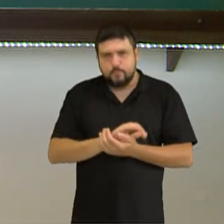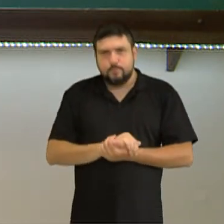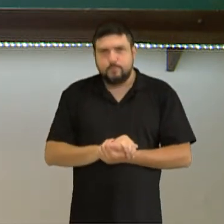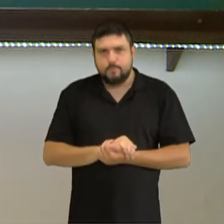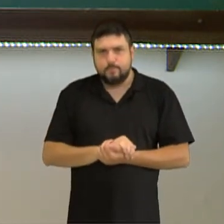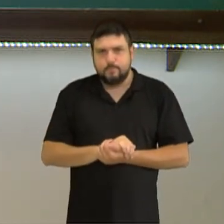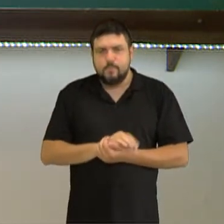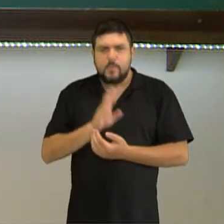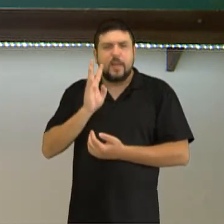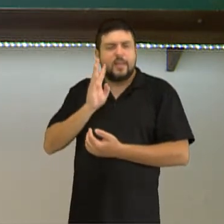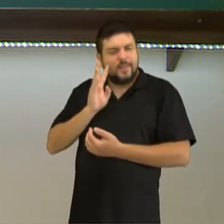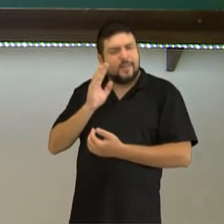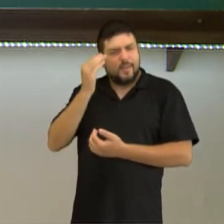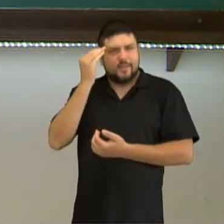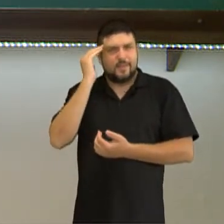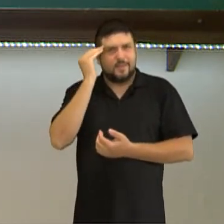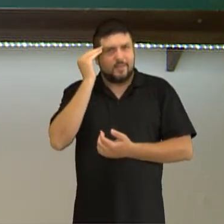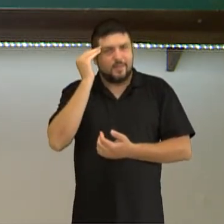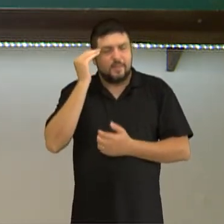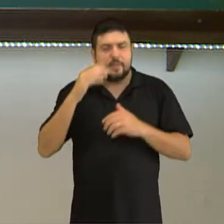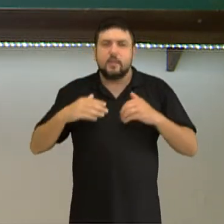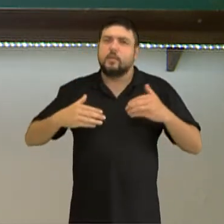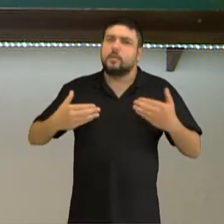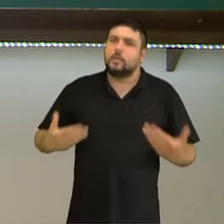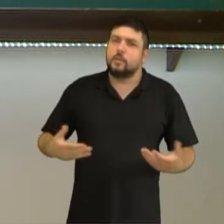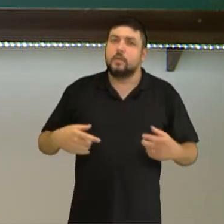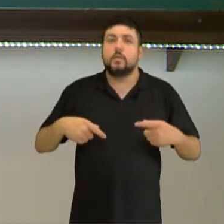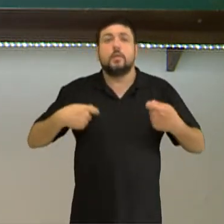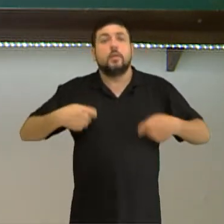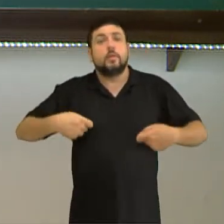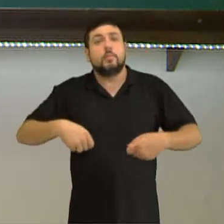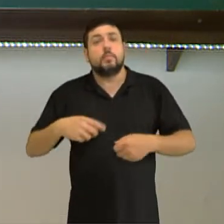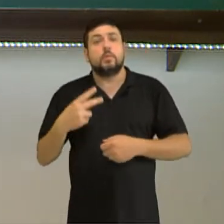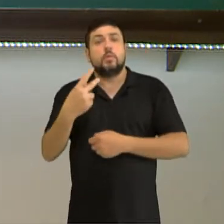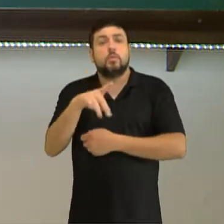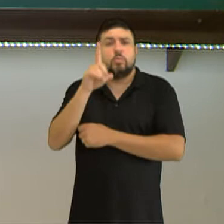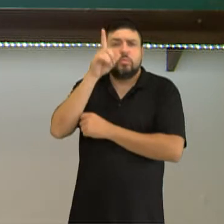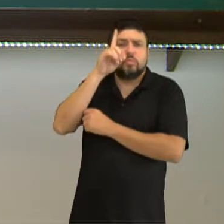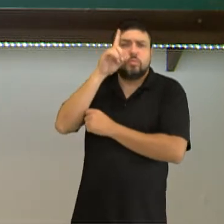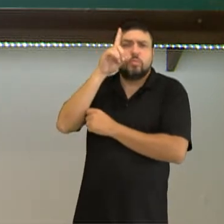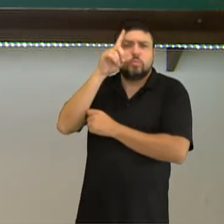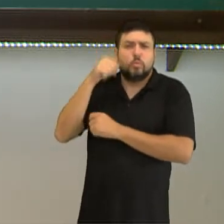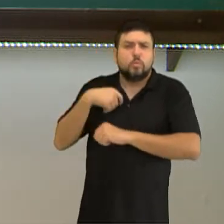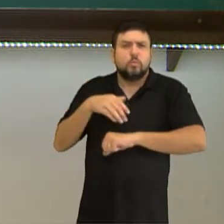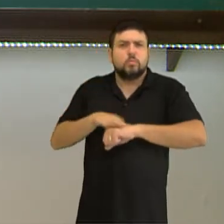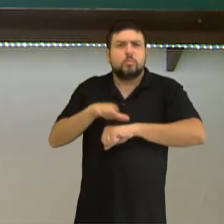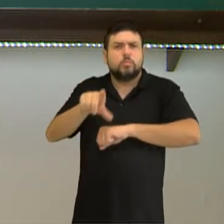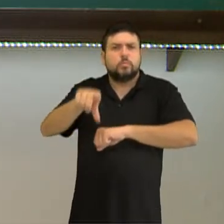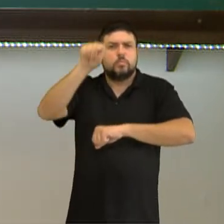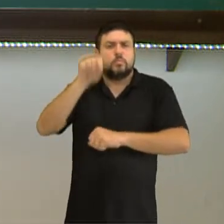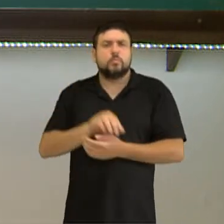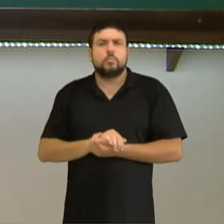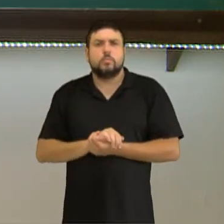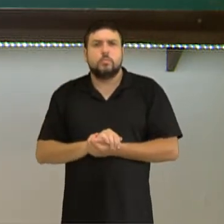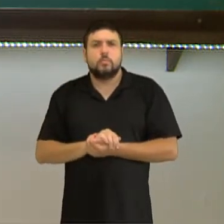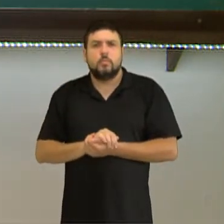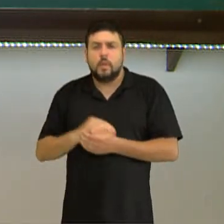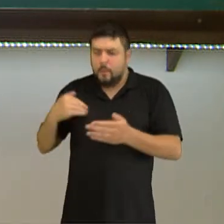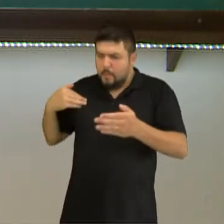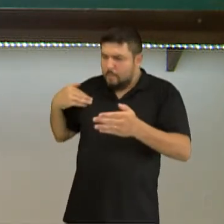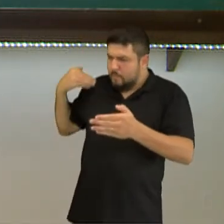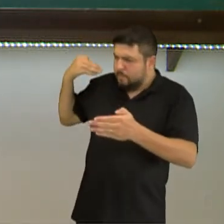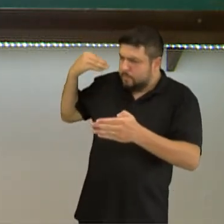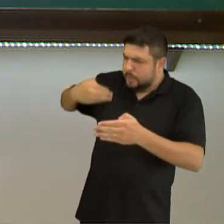Legal? Entendeu? Então, com os exemplos, você precisa, em situações do seu dia a dia, tomar decisões. Você, até hoje, fazia isso sem toda